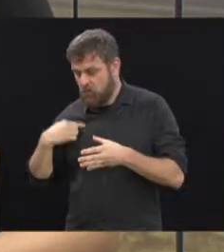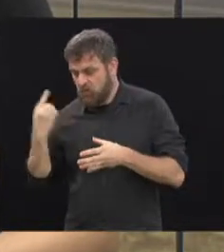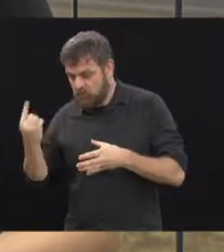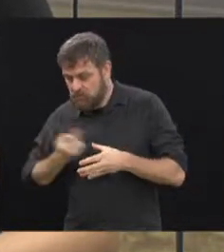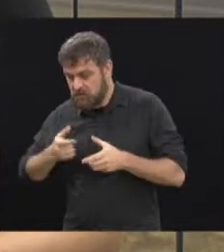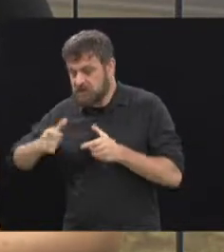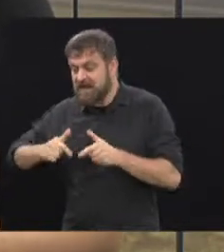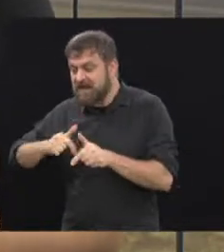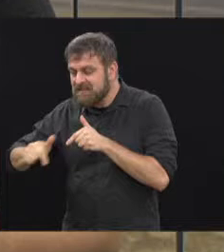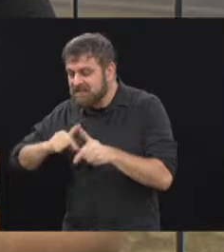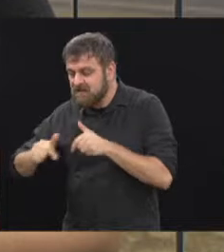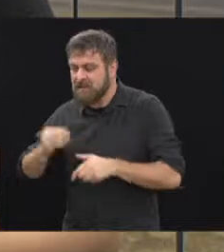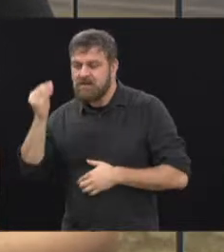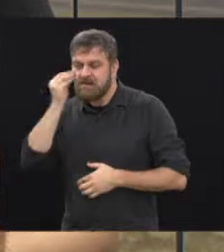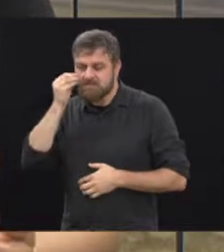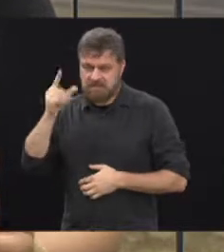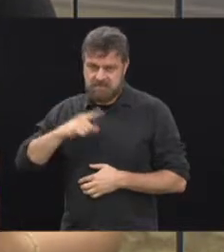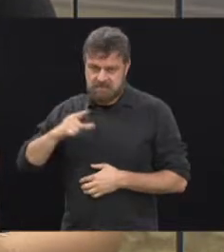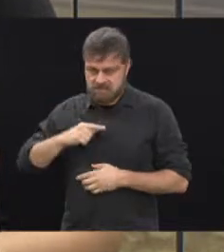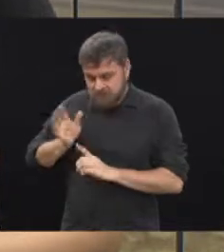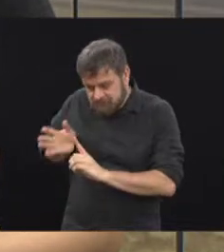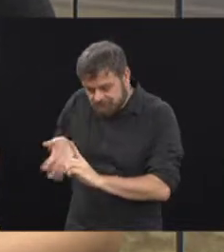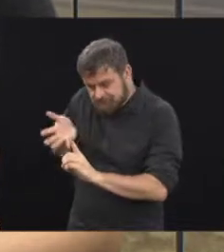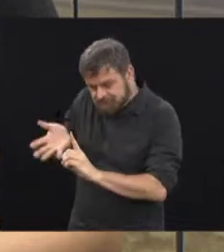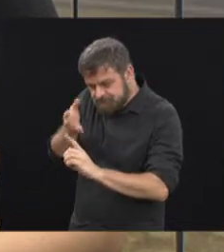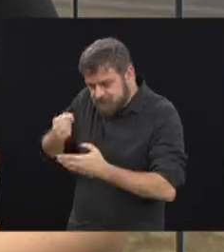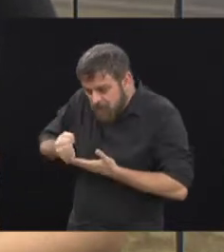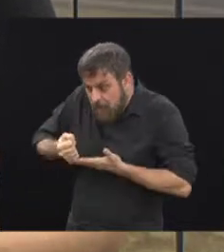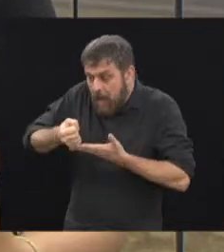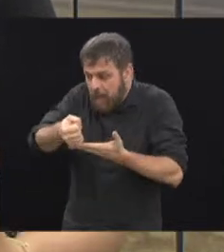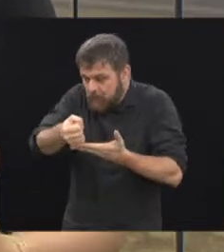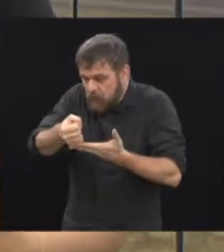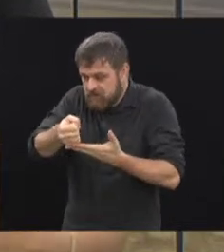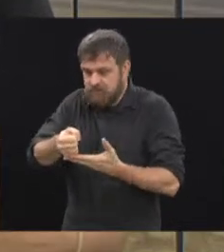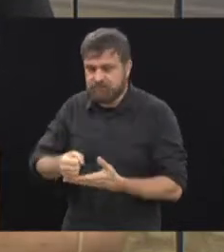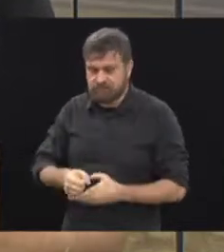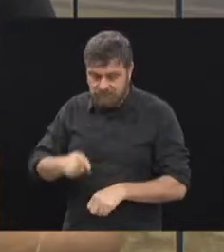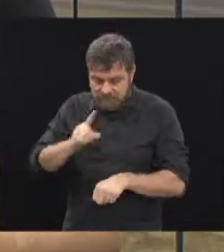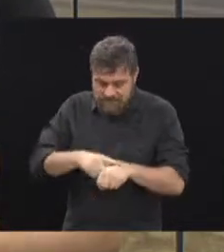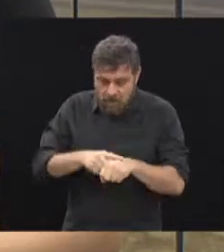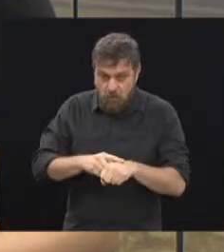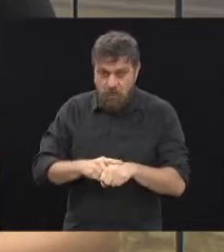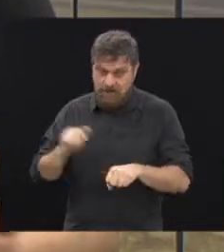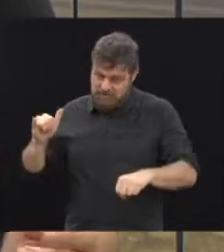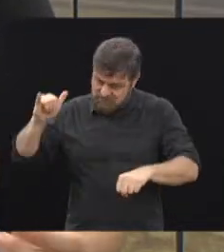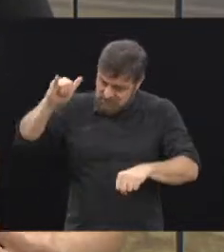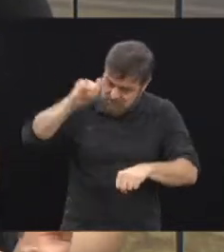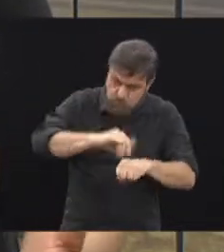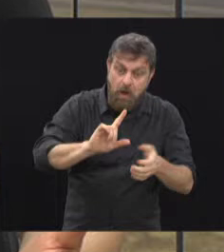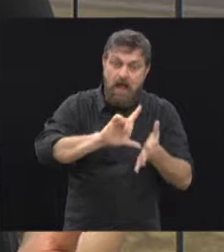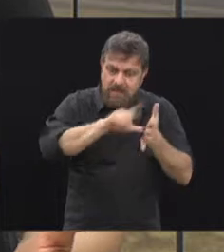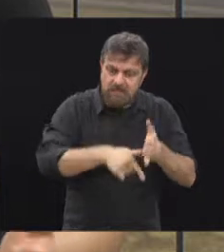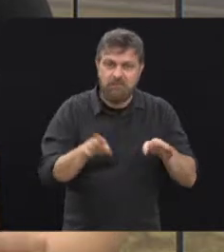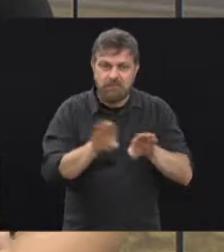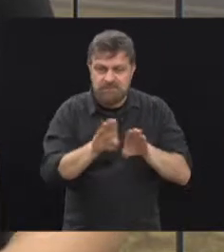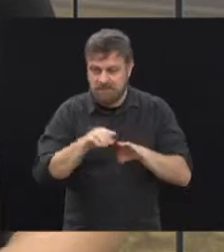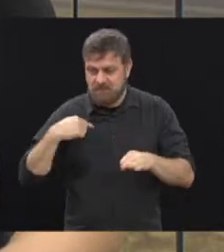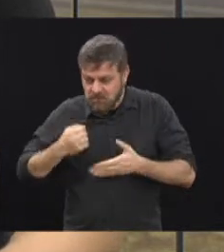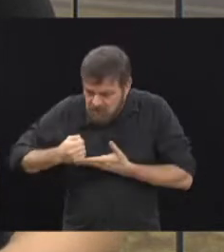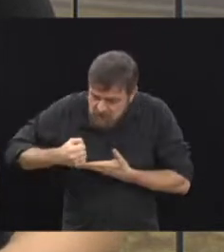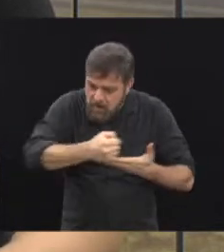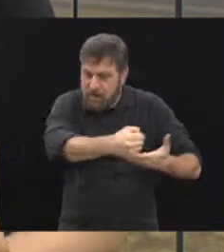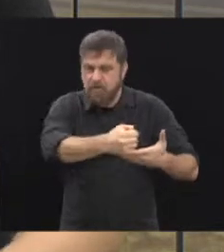ter a nossa agência, que tem toda a experiência e estrutura de oferecer um apoio, tanto antes, durante e depois. Então conta com a gente,